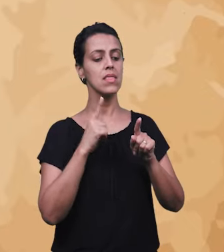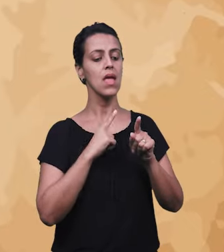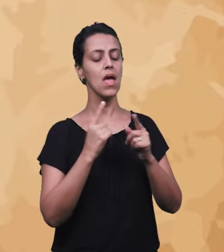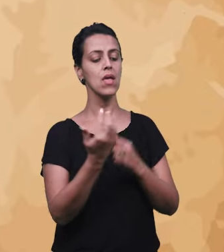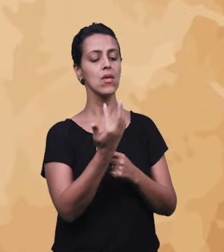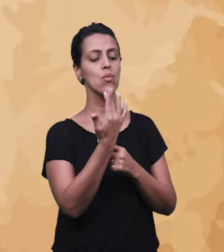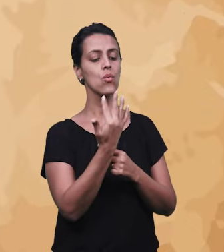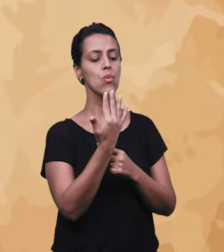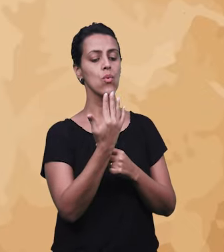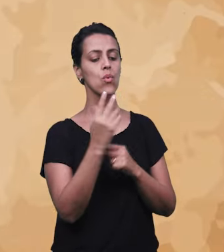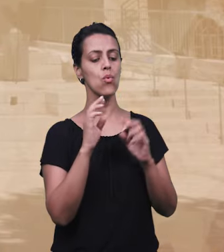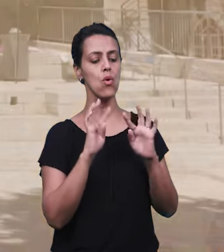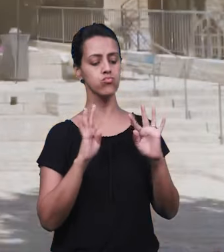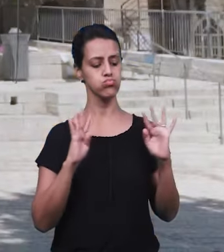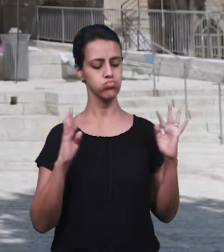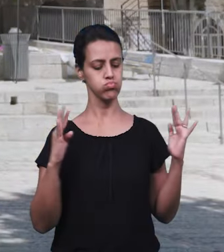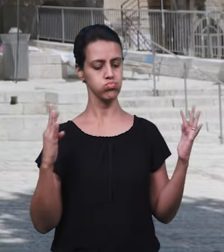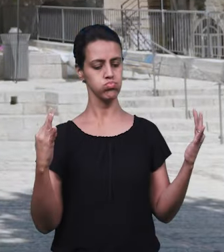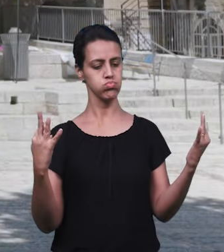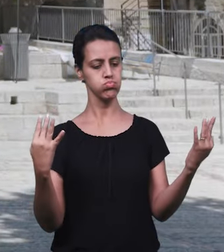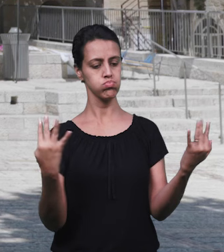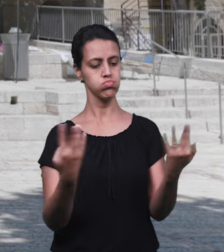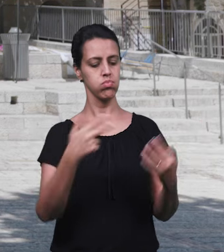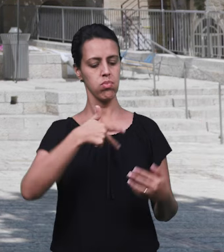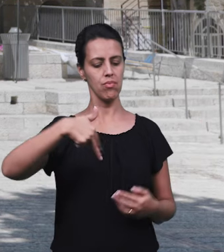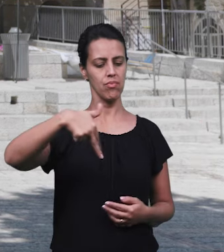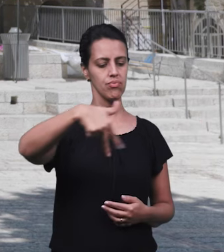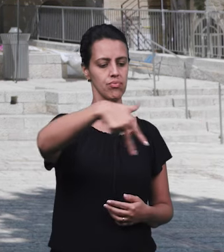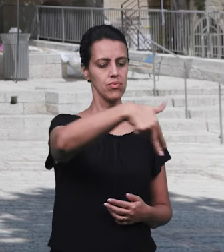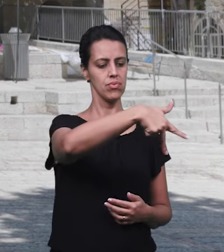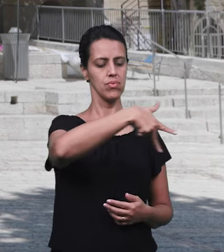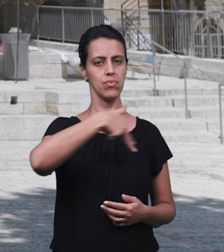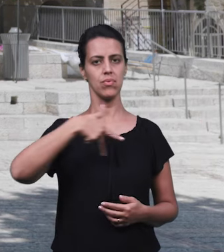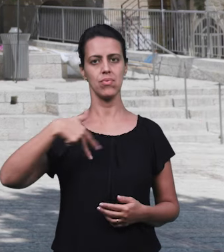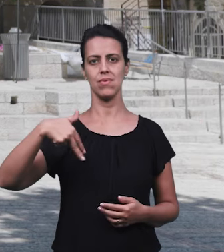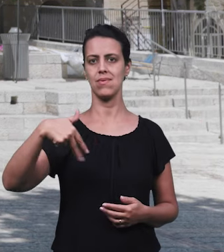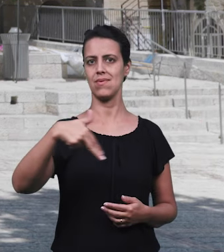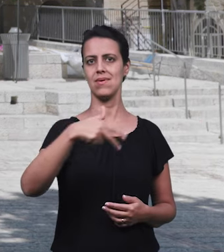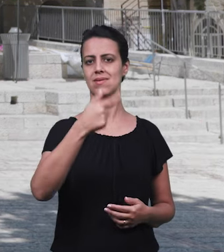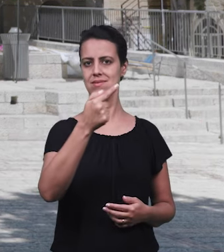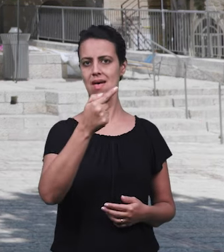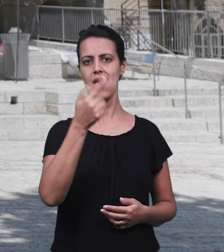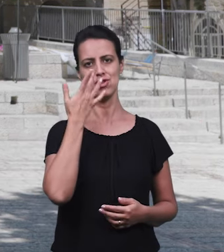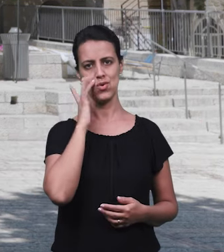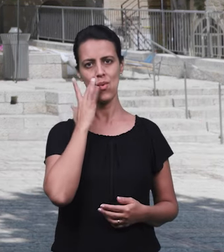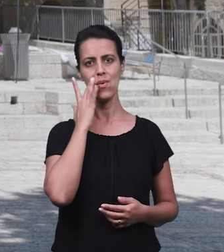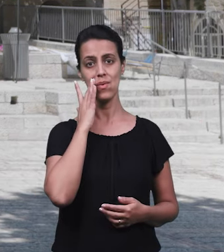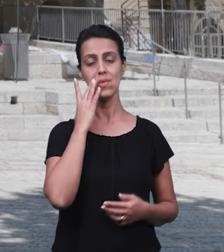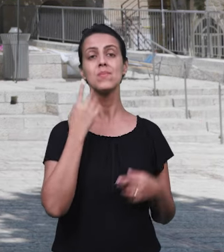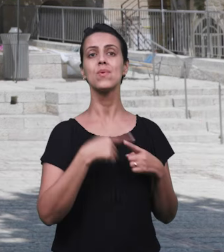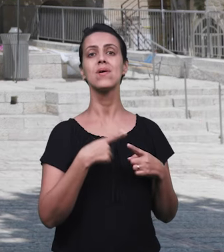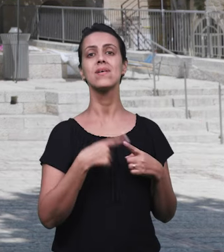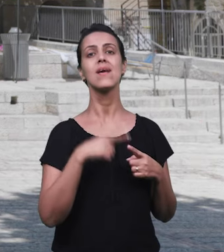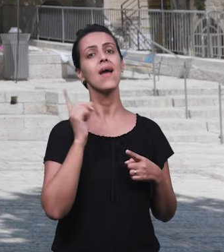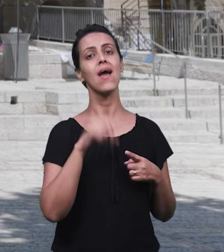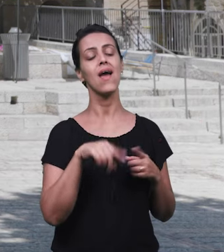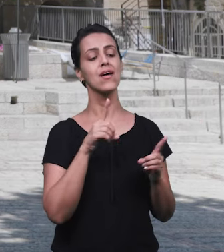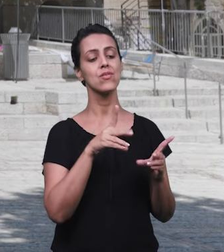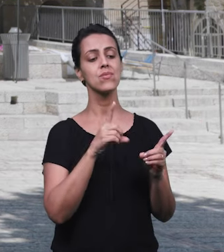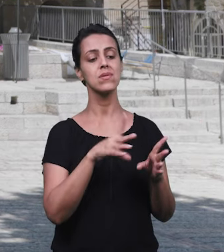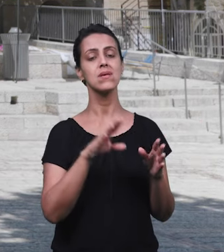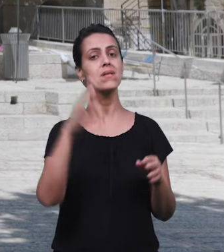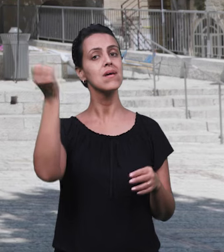isso a figura do castiçal de ouro. Por que ele anda no meio dos 7 castiçais de ouro? Porque é a palavra, a doutrina revelada ao